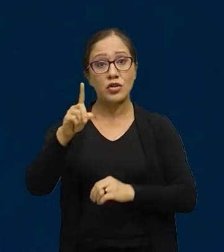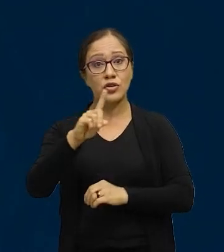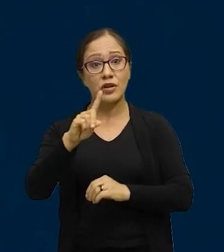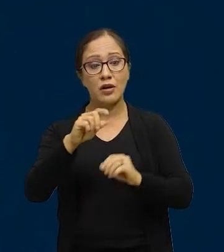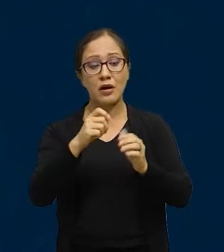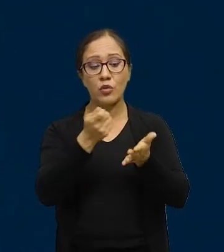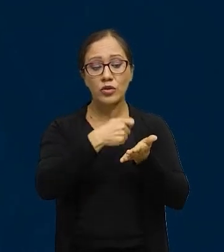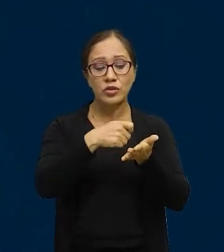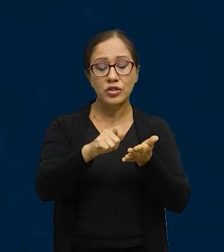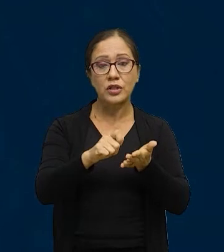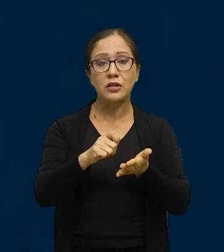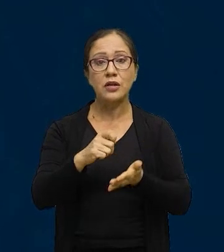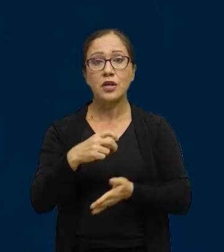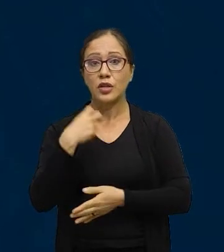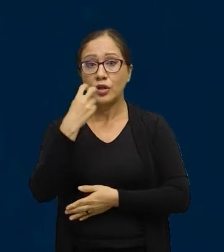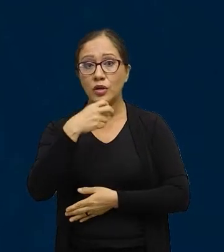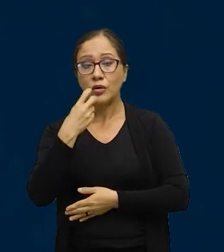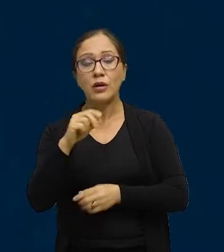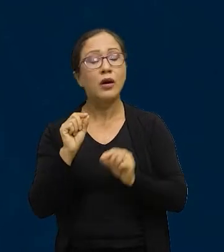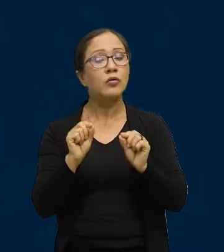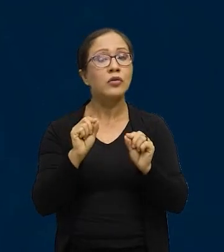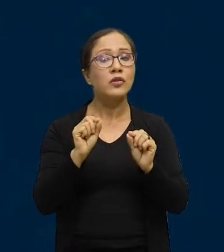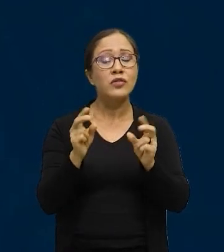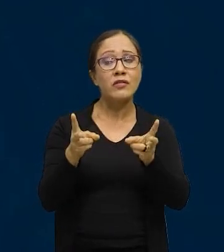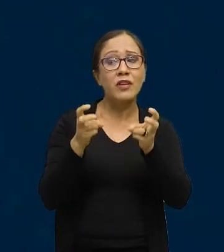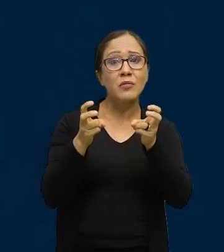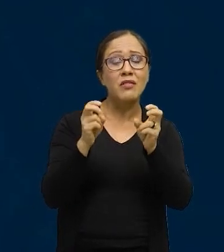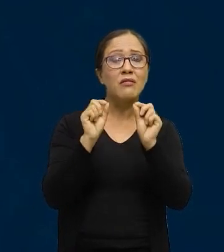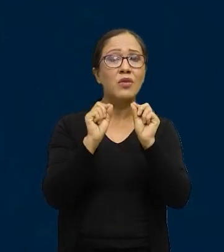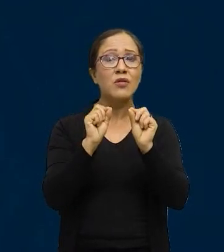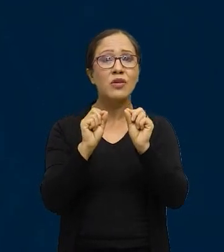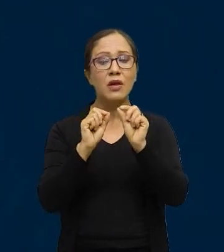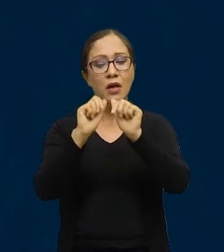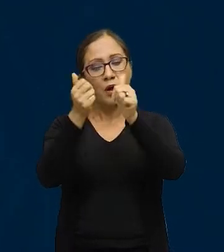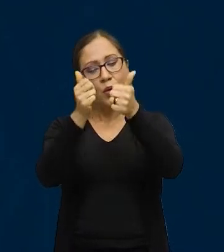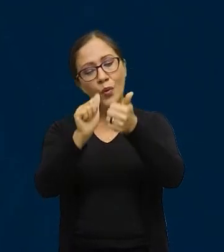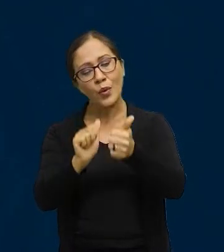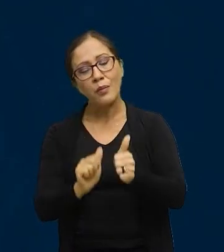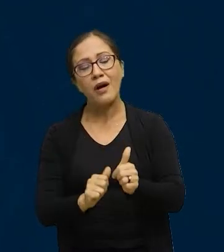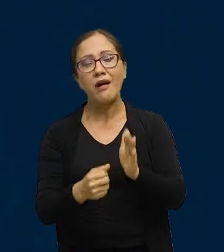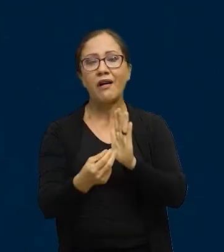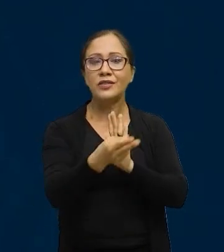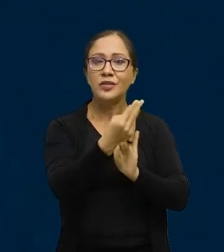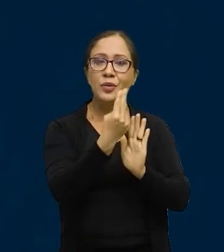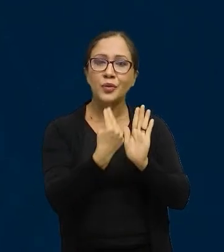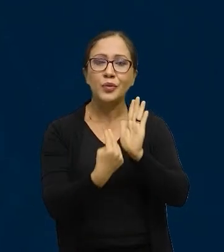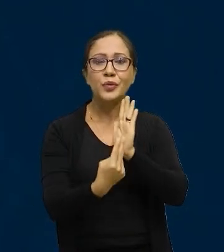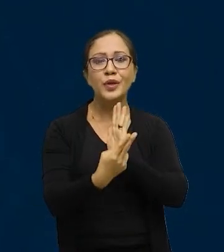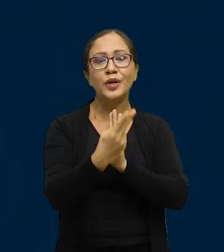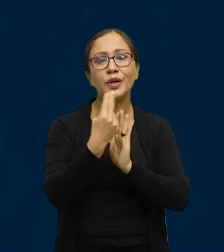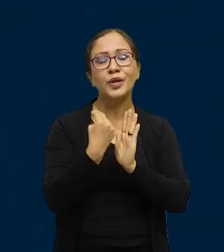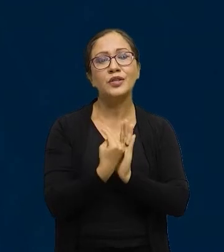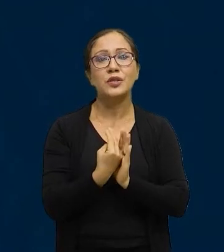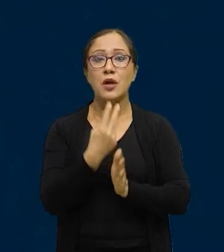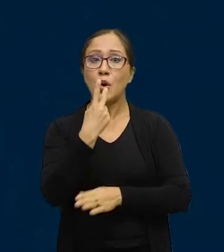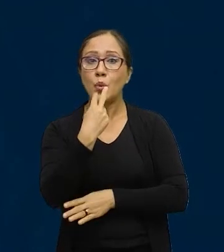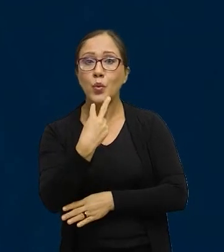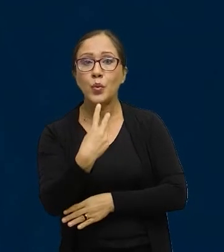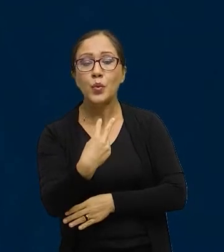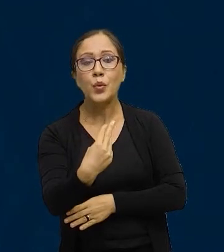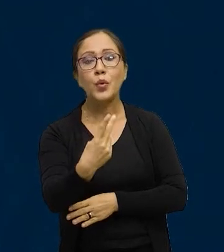pode perceber com imagens, com figuras, com